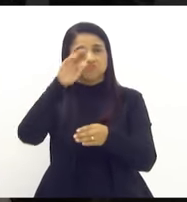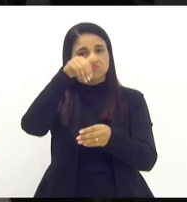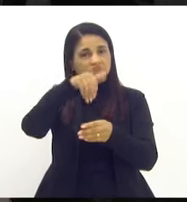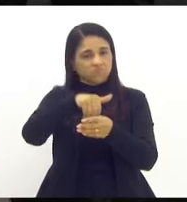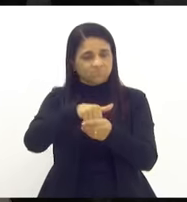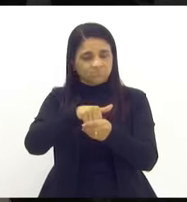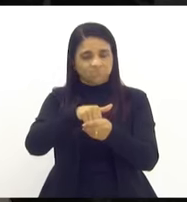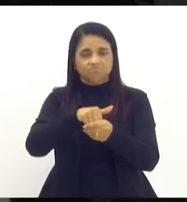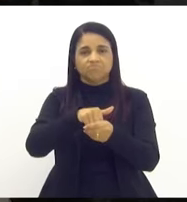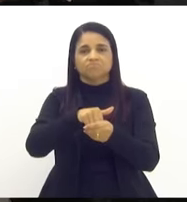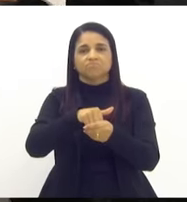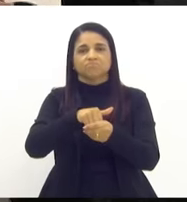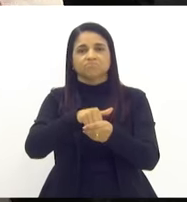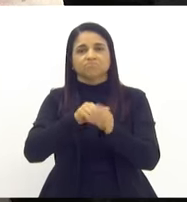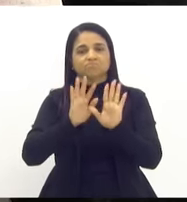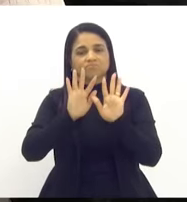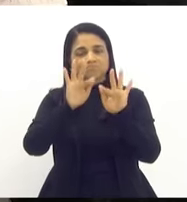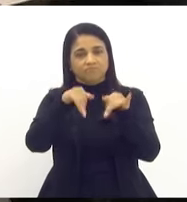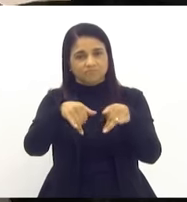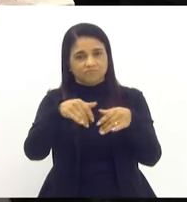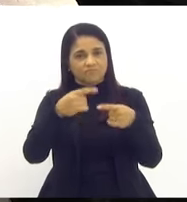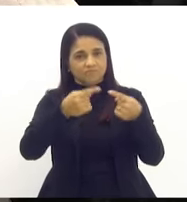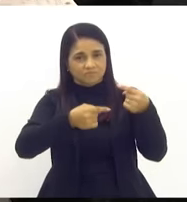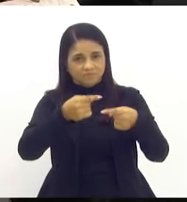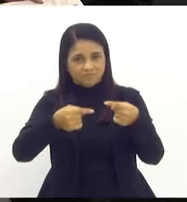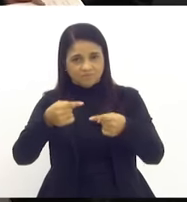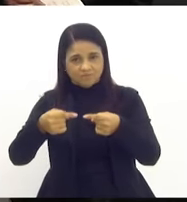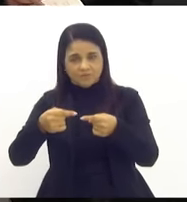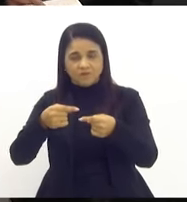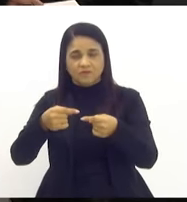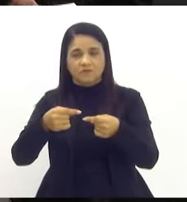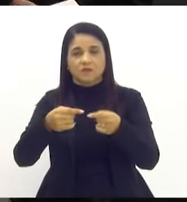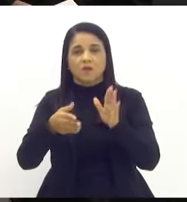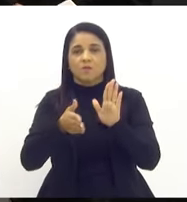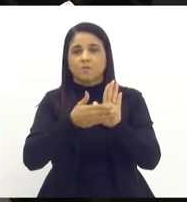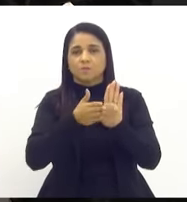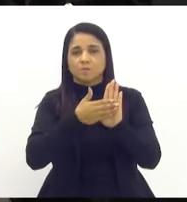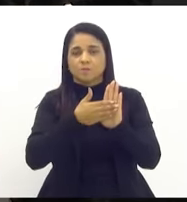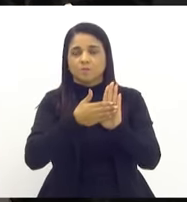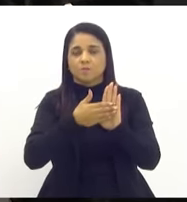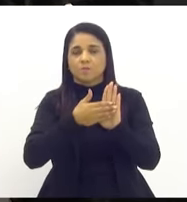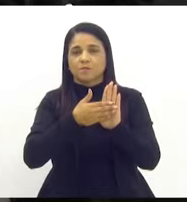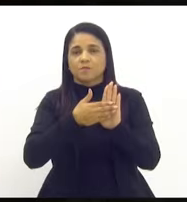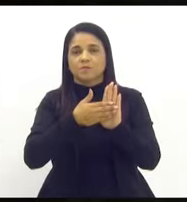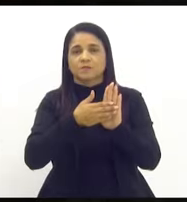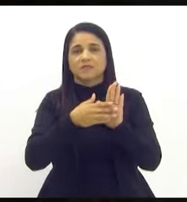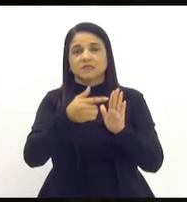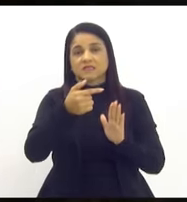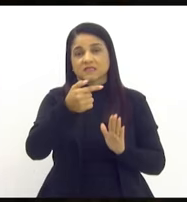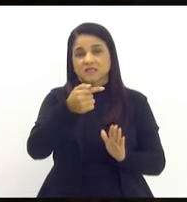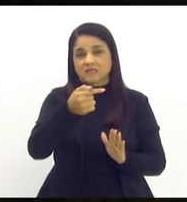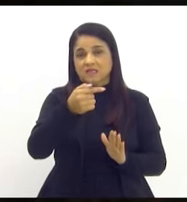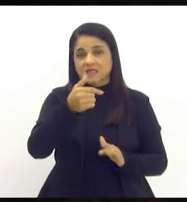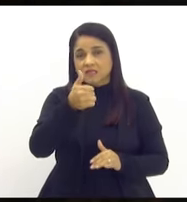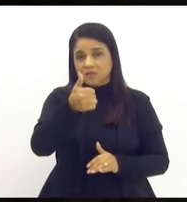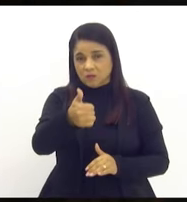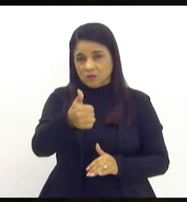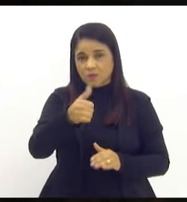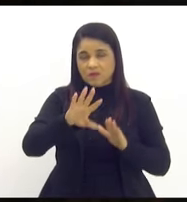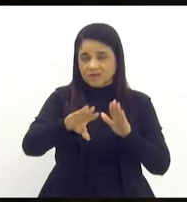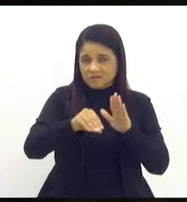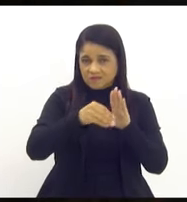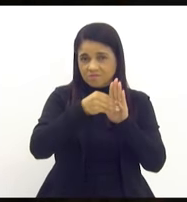Queira discutir encerrada a discussão A presente proposta recebeu 71